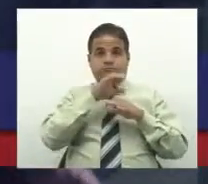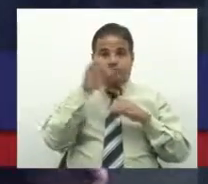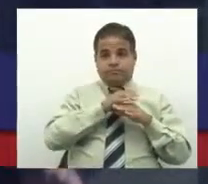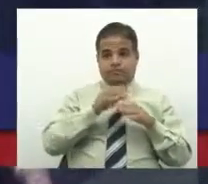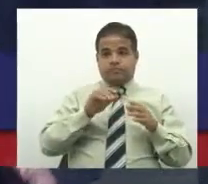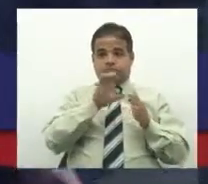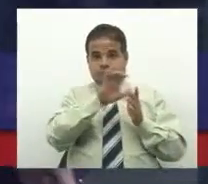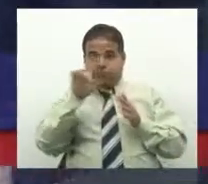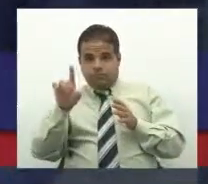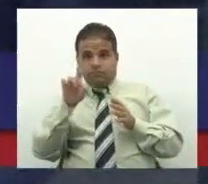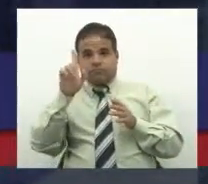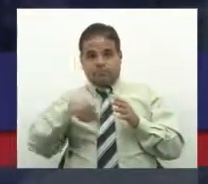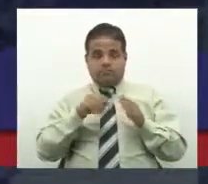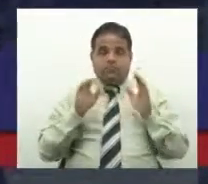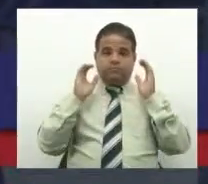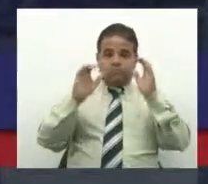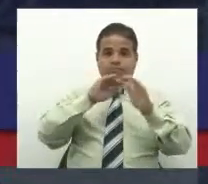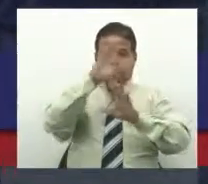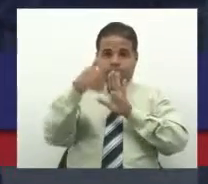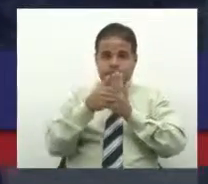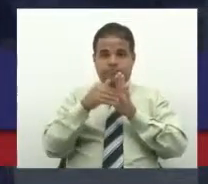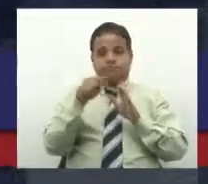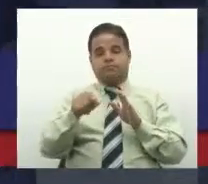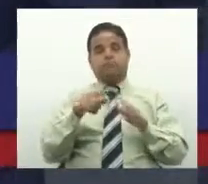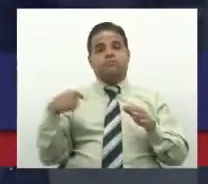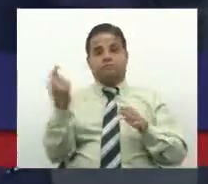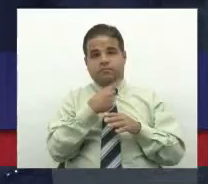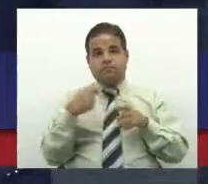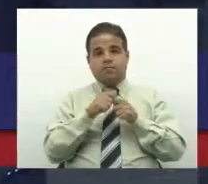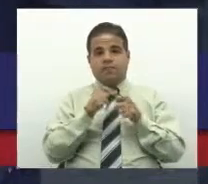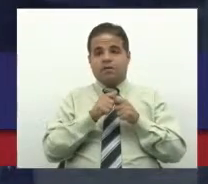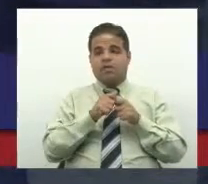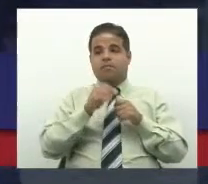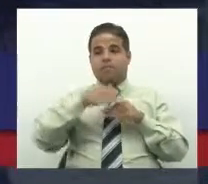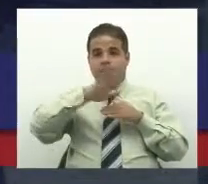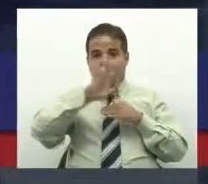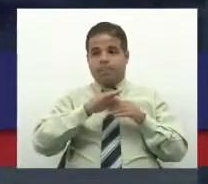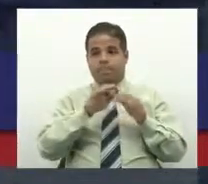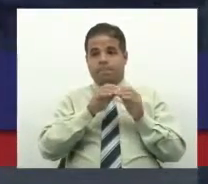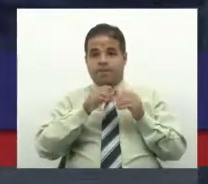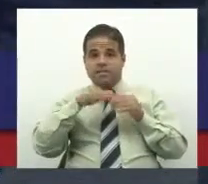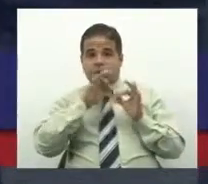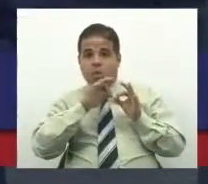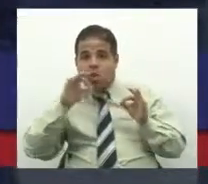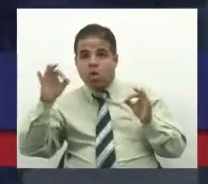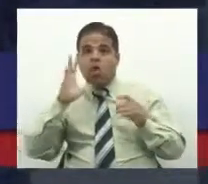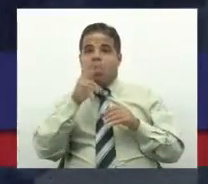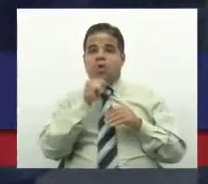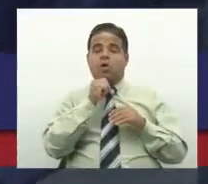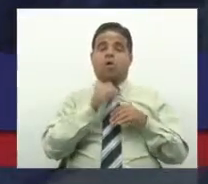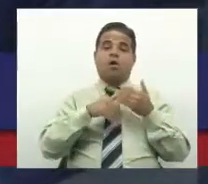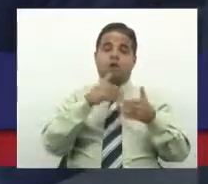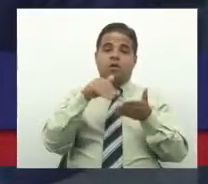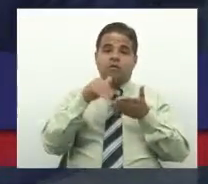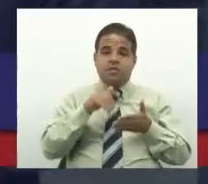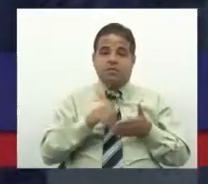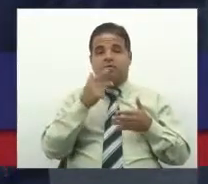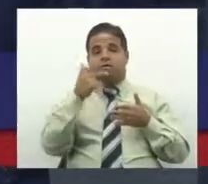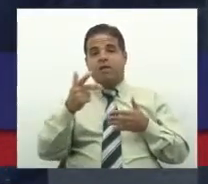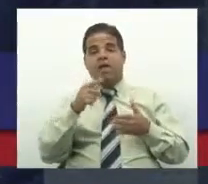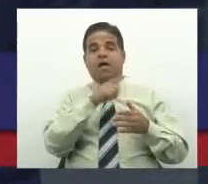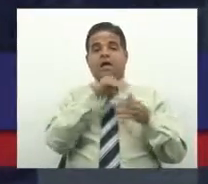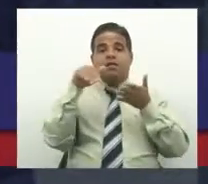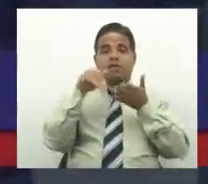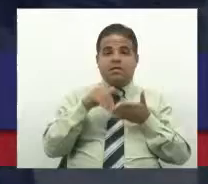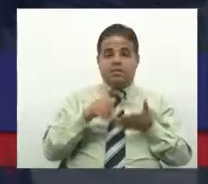como as coordenadorias são subordinadas ao secretário do governo, então nós vamos fazer uma audiência um pouquinho mais longa, e onde o secretário vai falar da Secretaria de